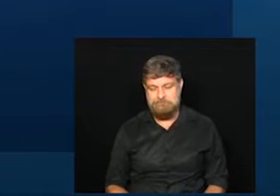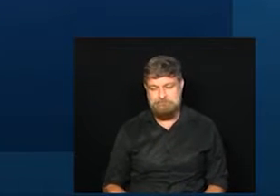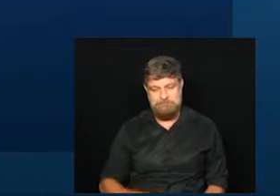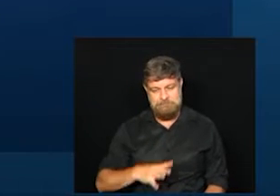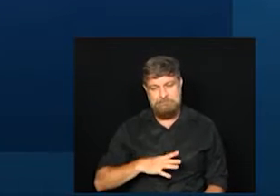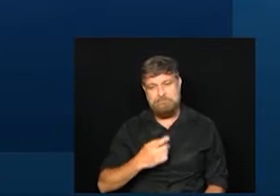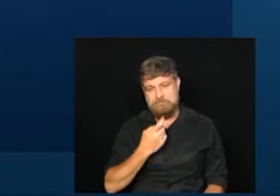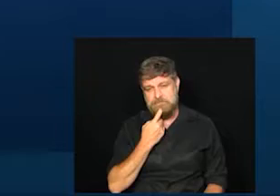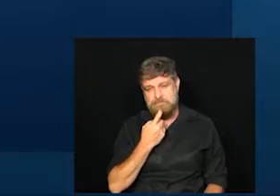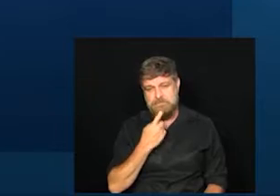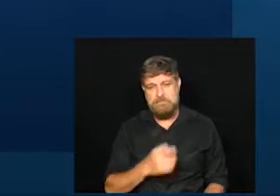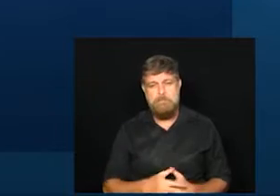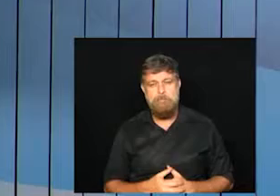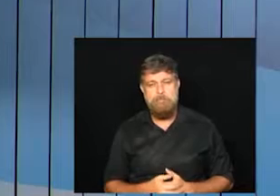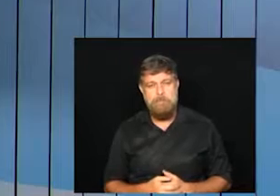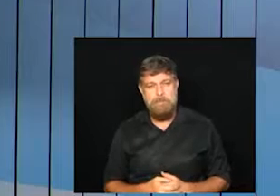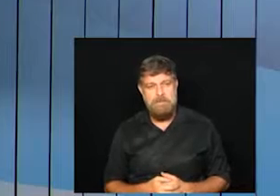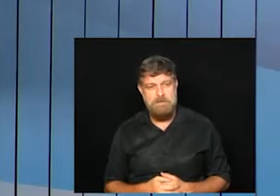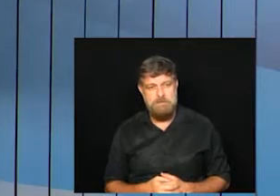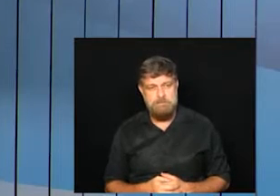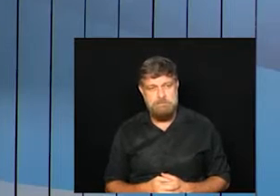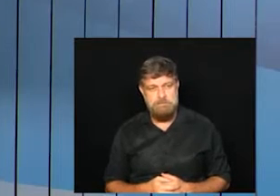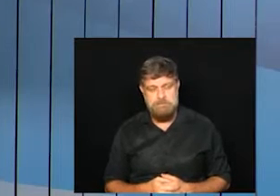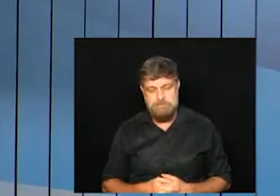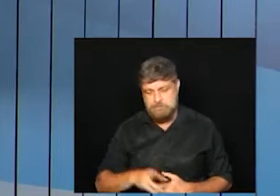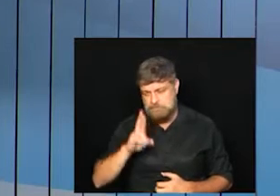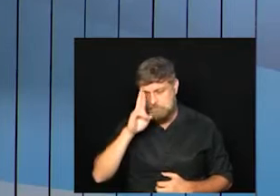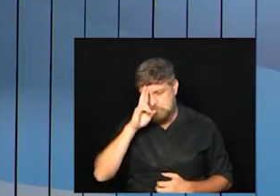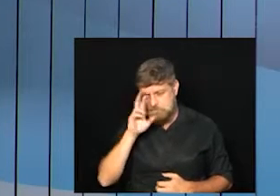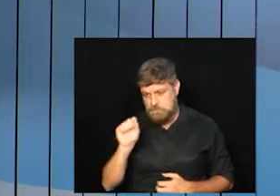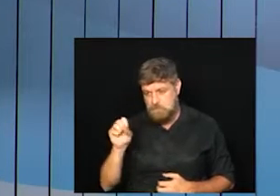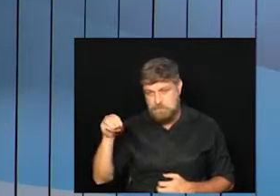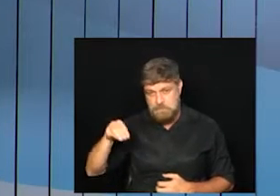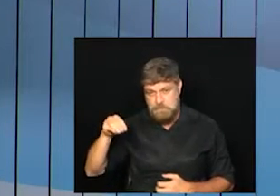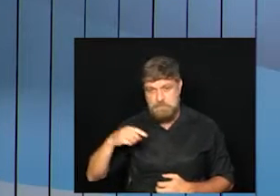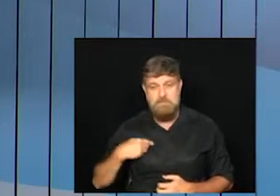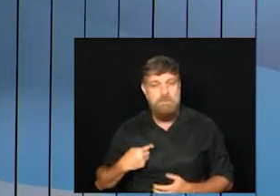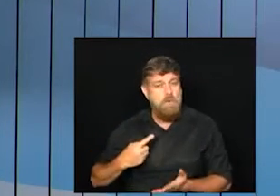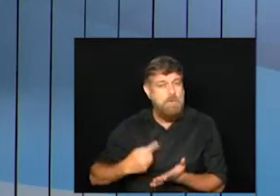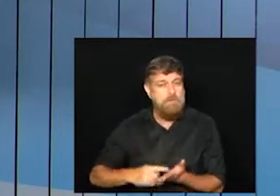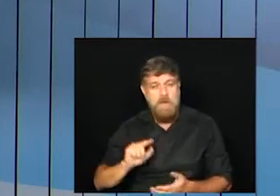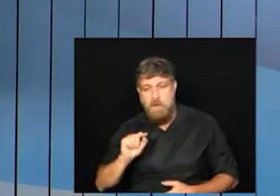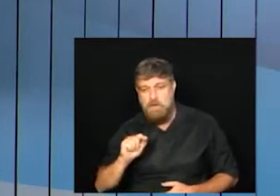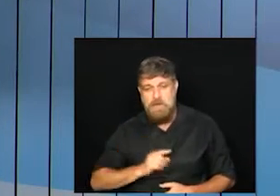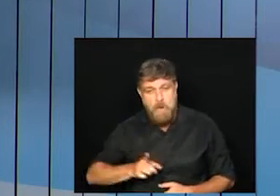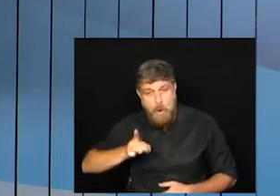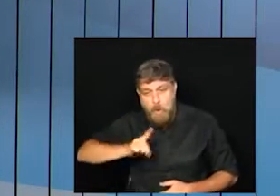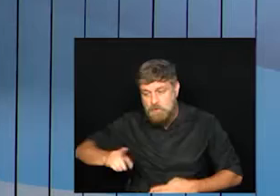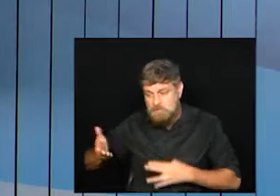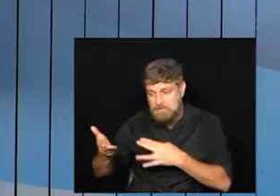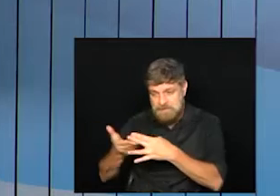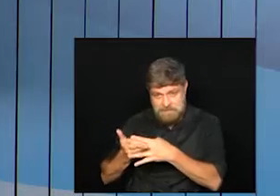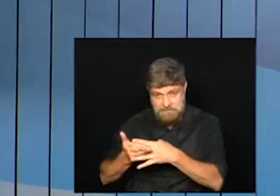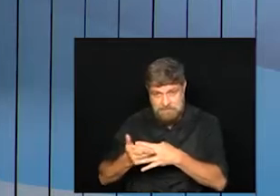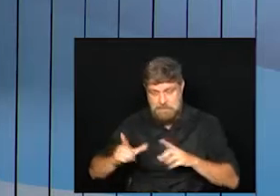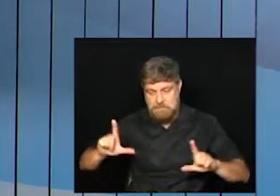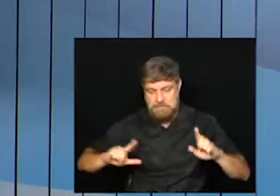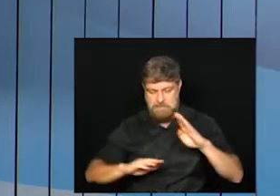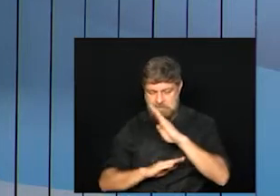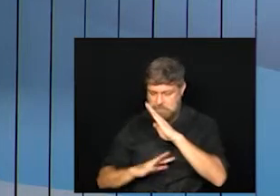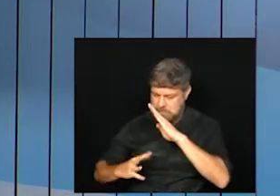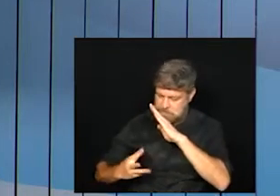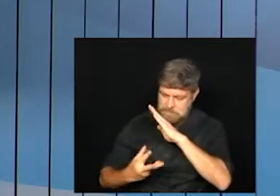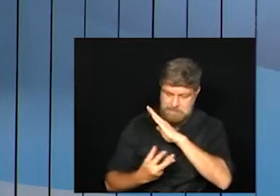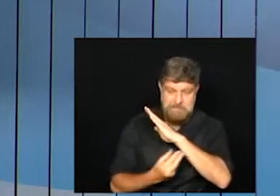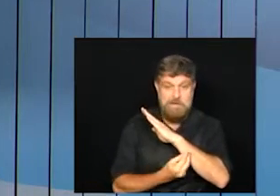na cidade de Campinas. 12:08 agora, vamos fazer o seguinte, último intervalo aqui no Câmara Total e na